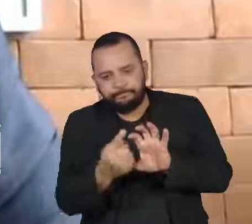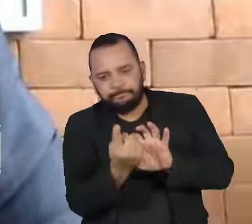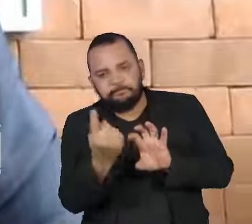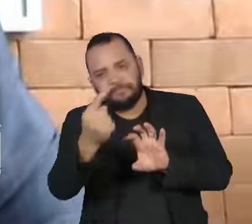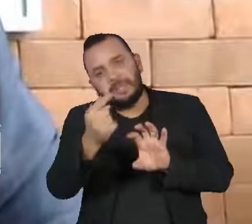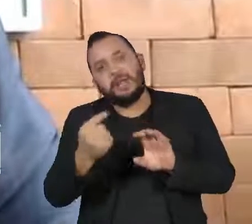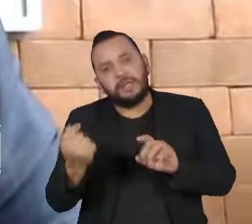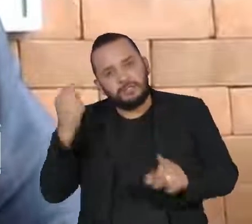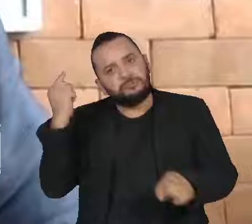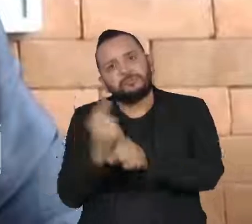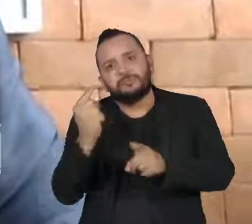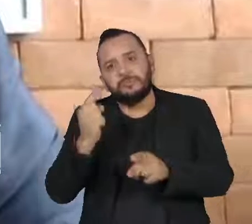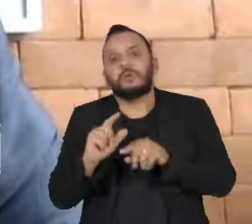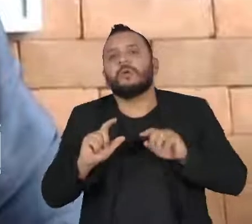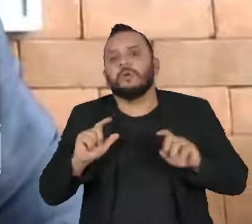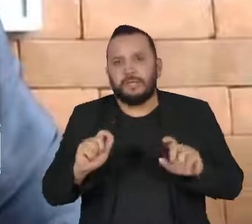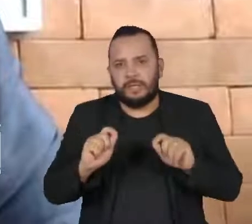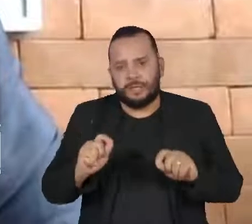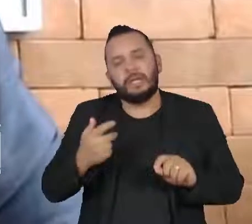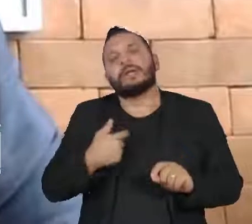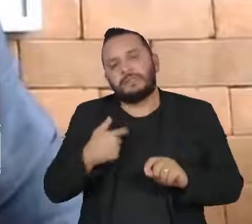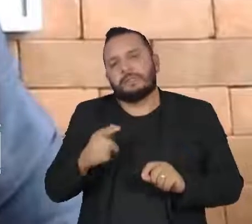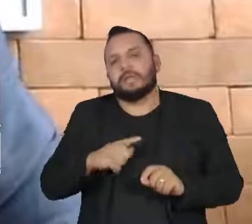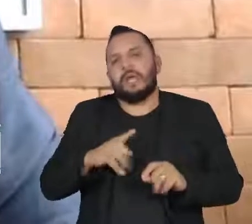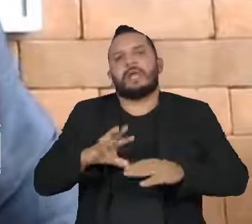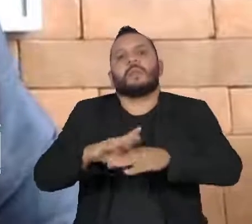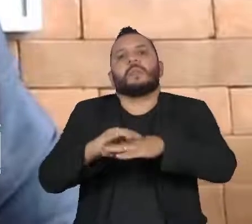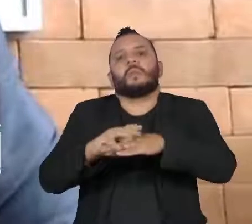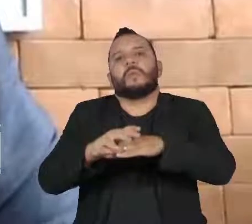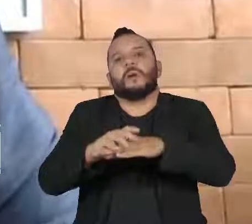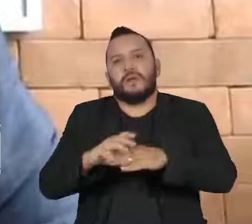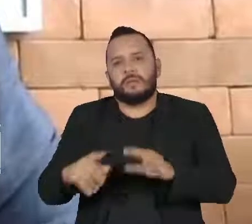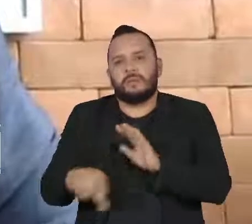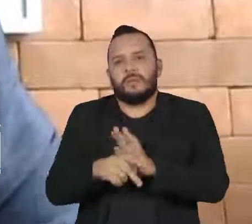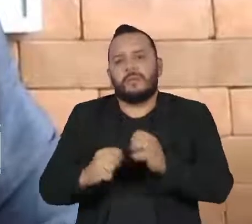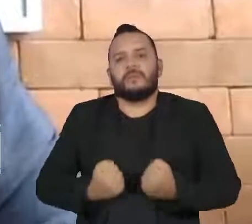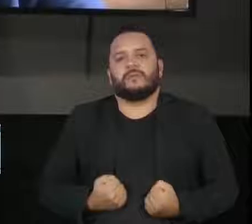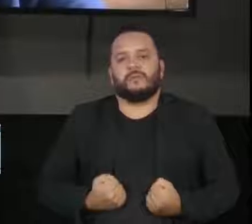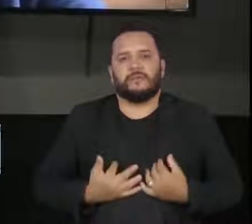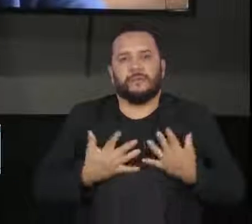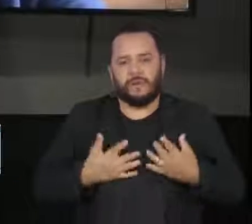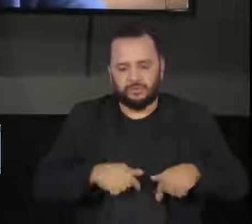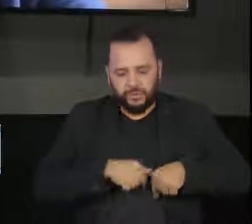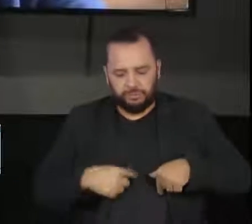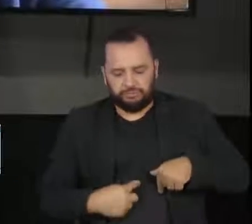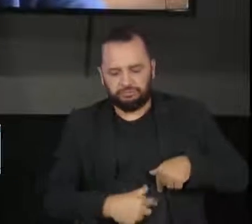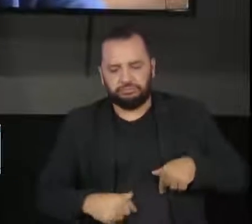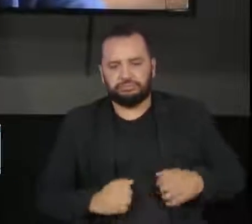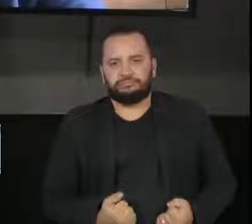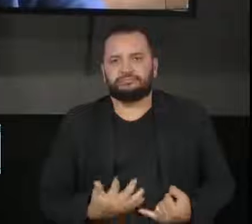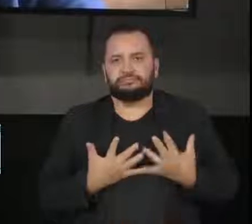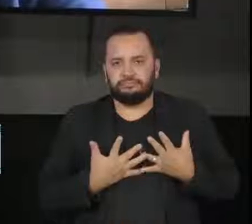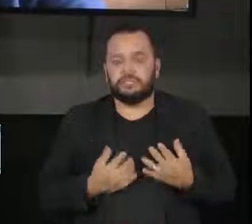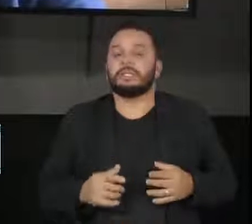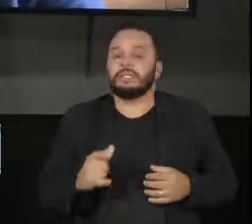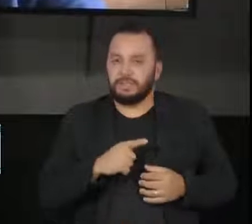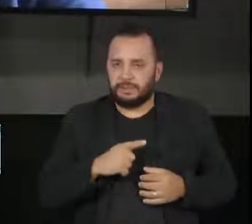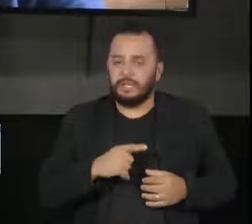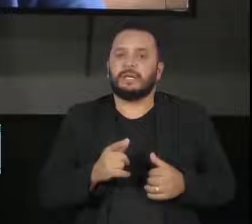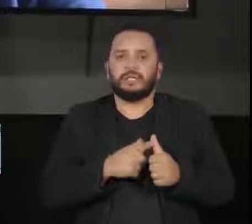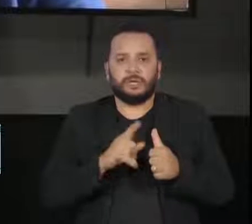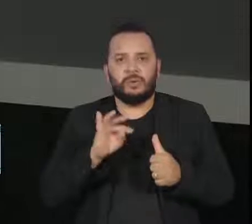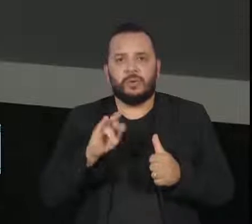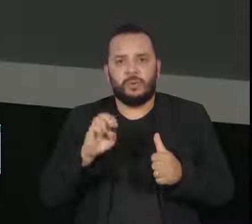de chance de fazermos o diagnóstico das doenças inflamatórias intestinais, seja a doença de Crohn, seja a